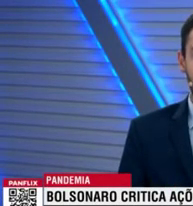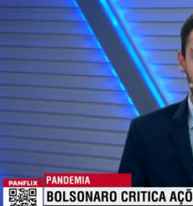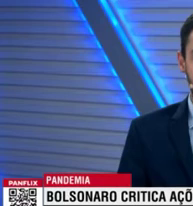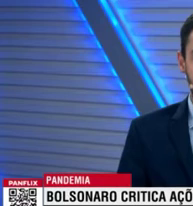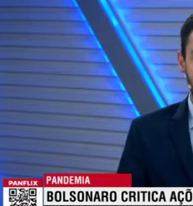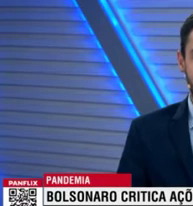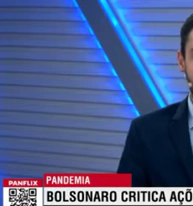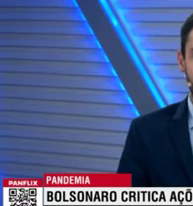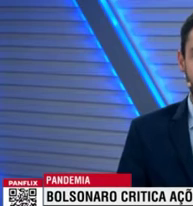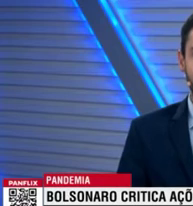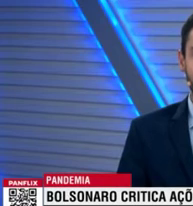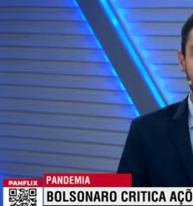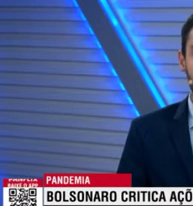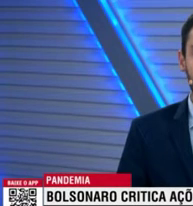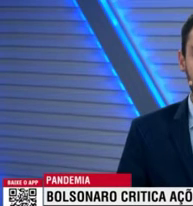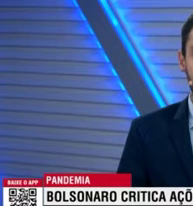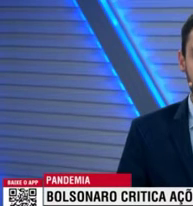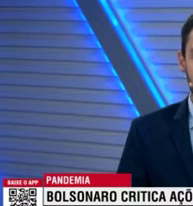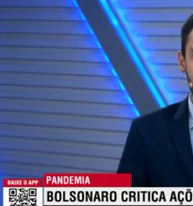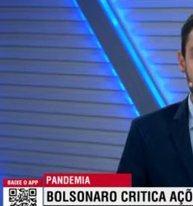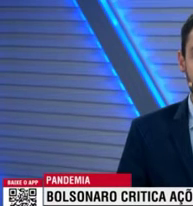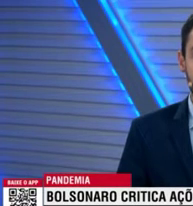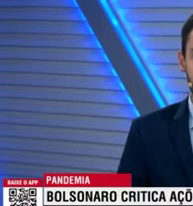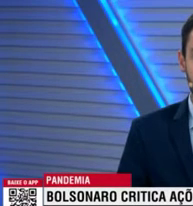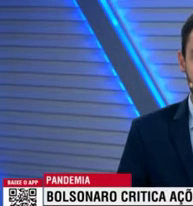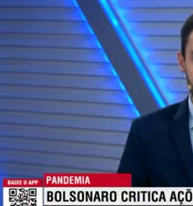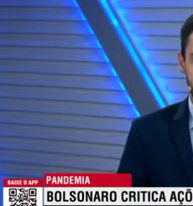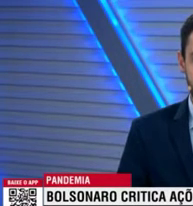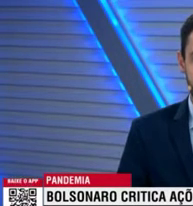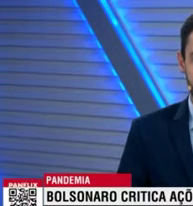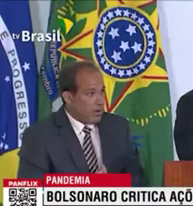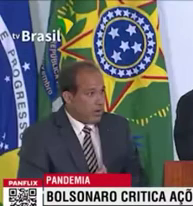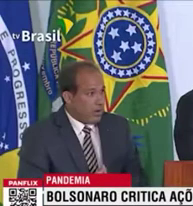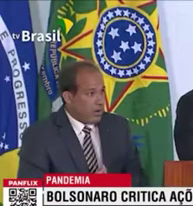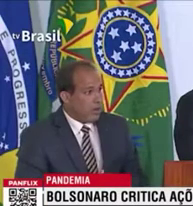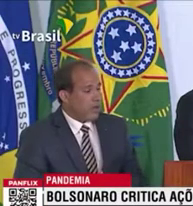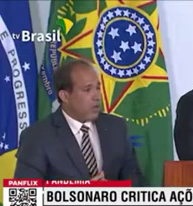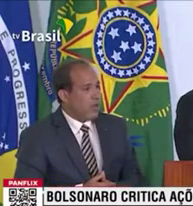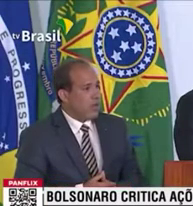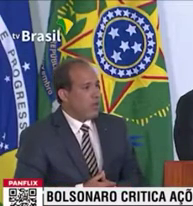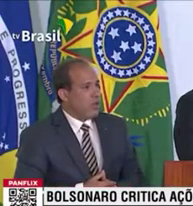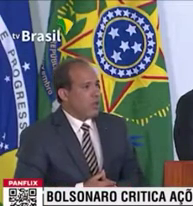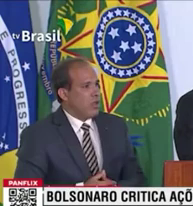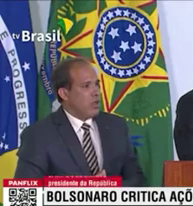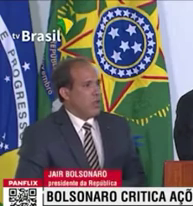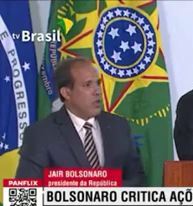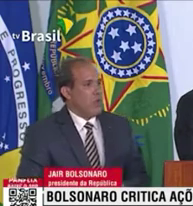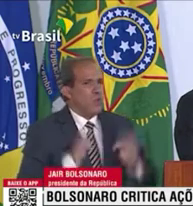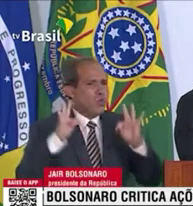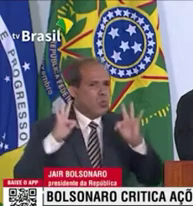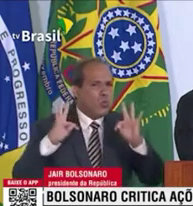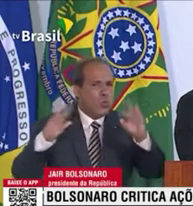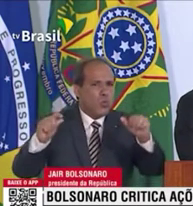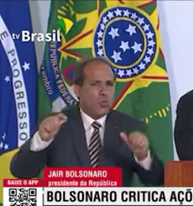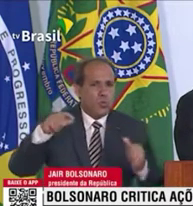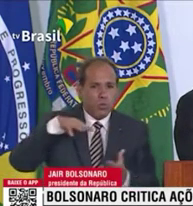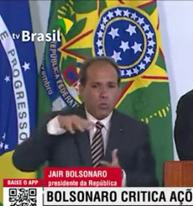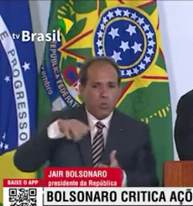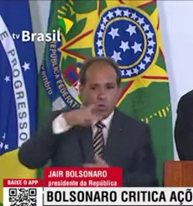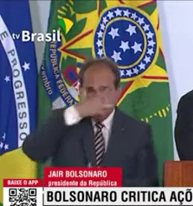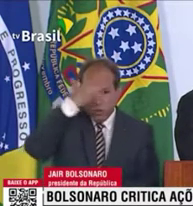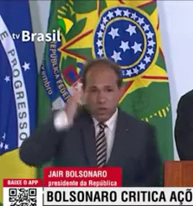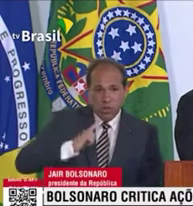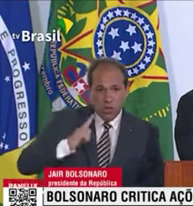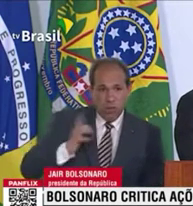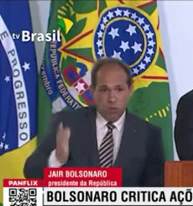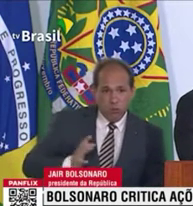voltou a criticar o democrata por querer interferir em assuntos internos do Brasil. Todo mundo que tem riqueza não pode dizer que é